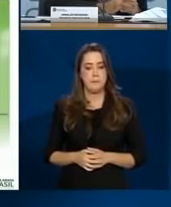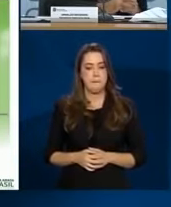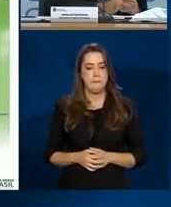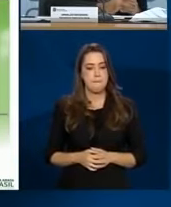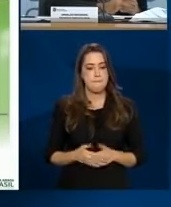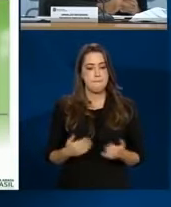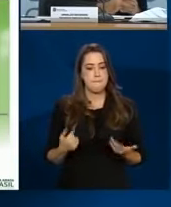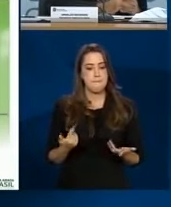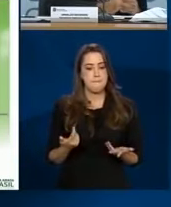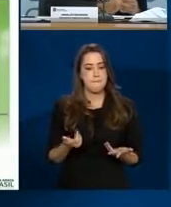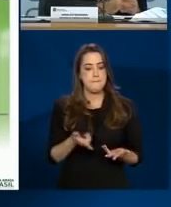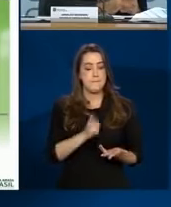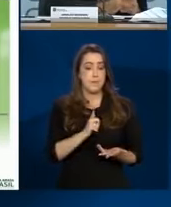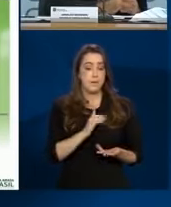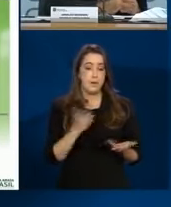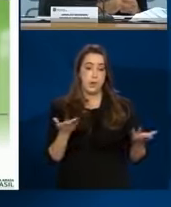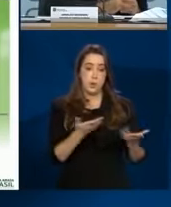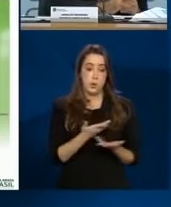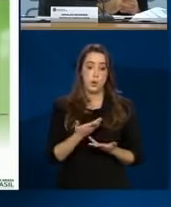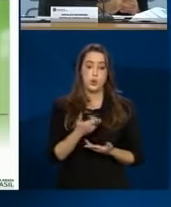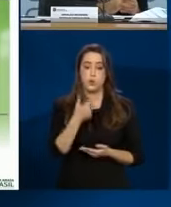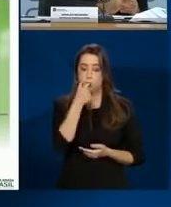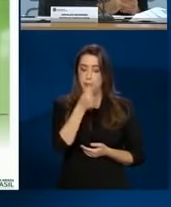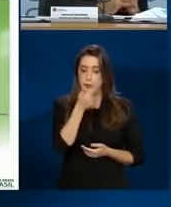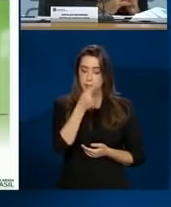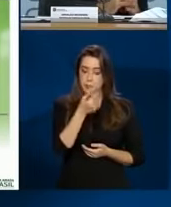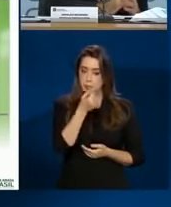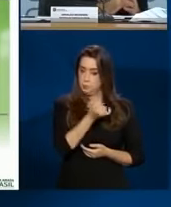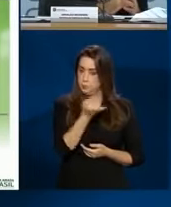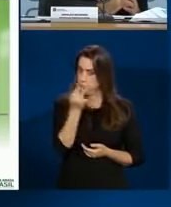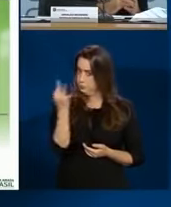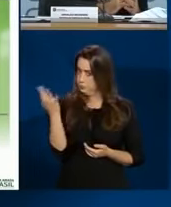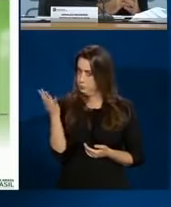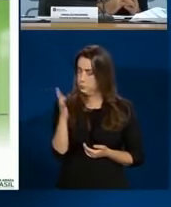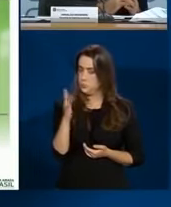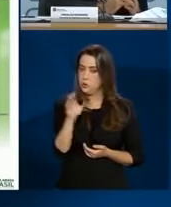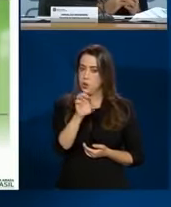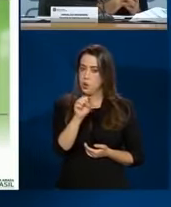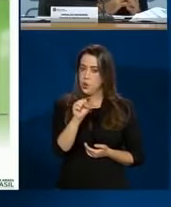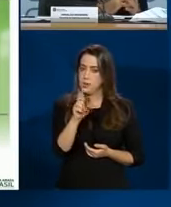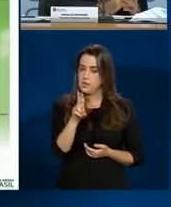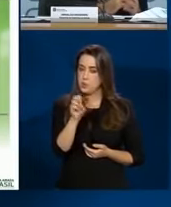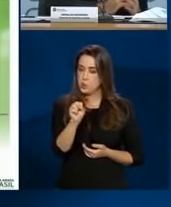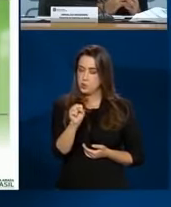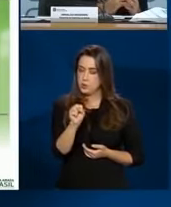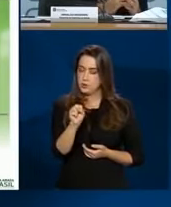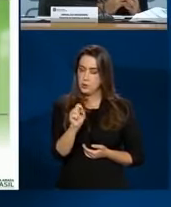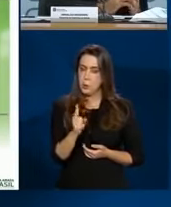Nós temos hoje com síndrome gripal, no ESUS notifica, né,